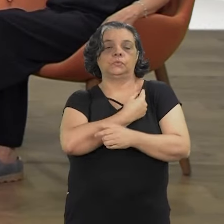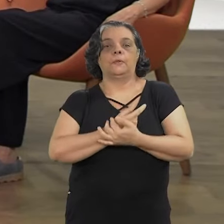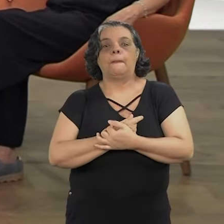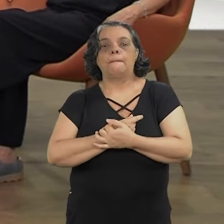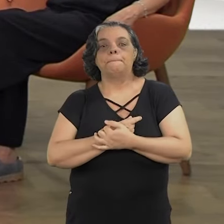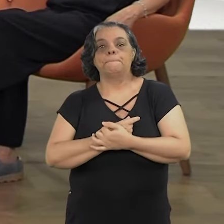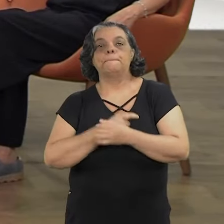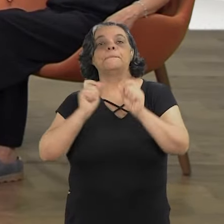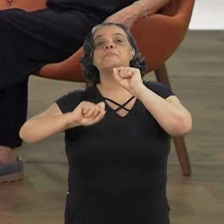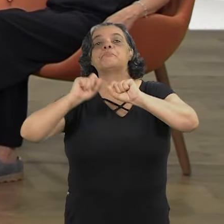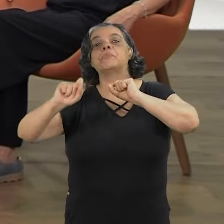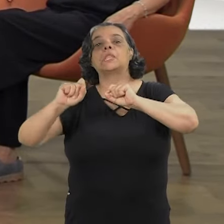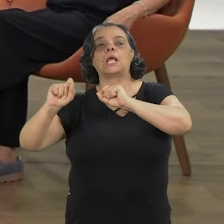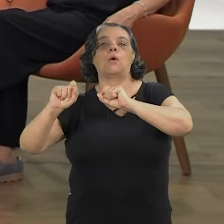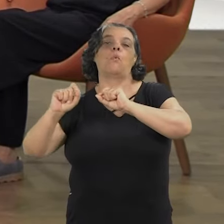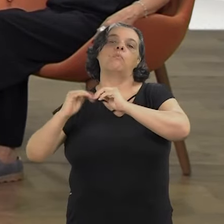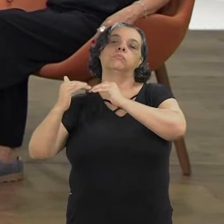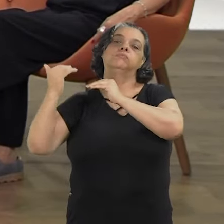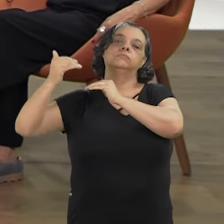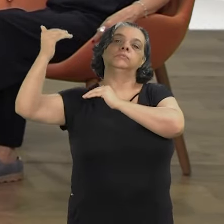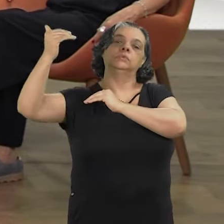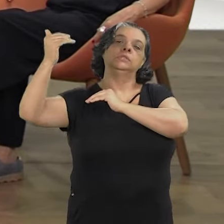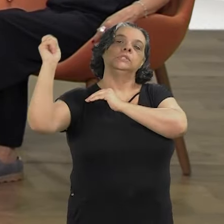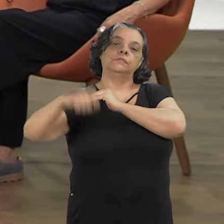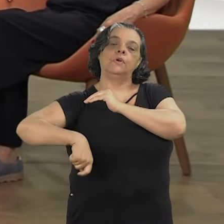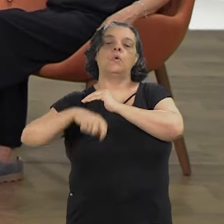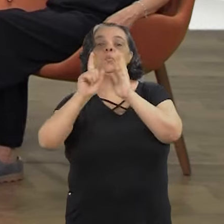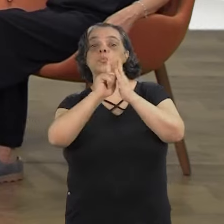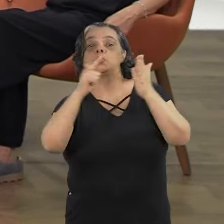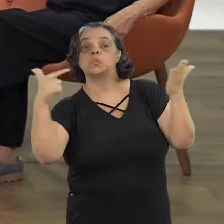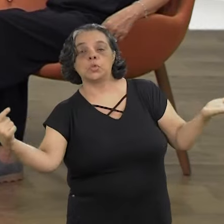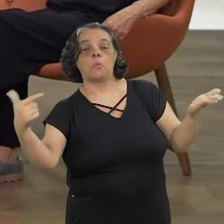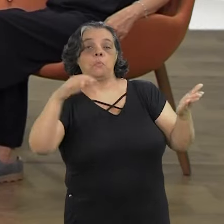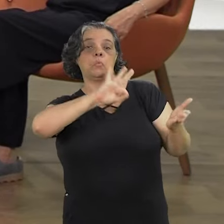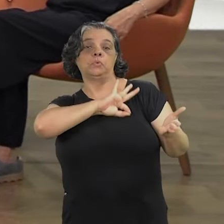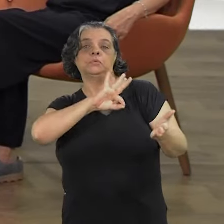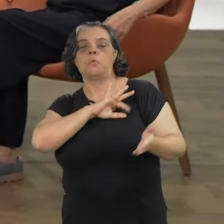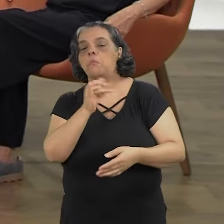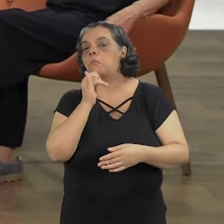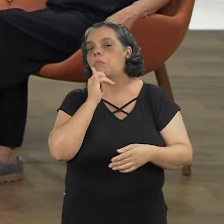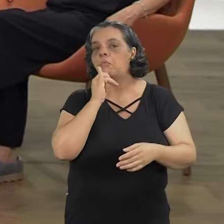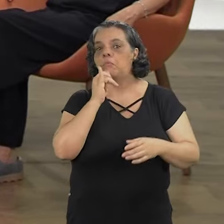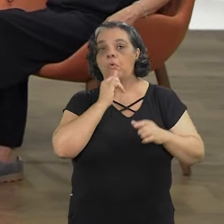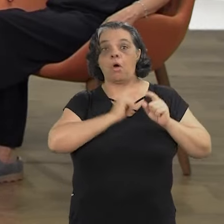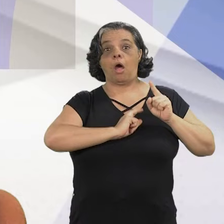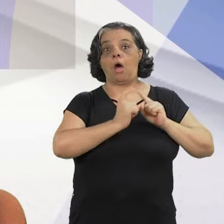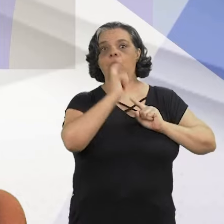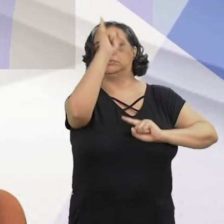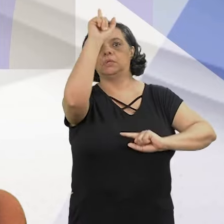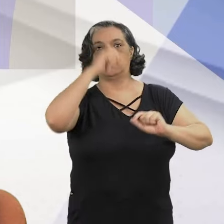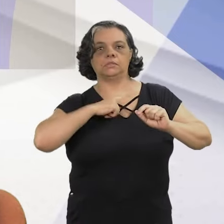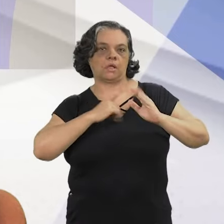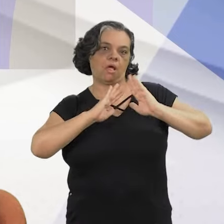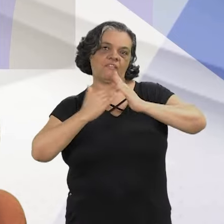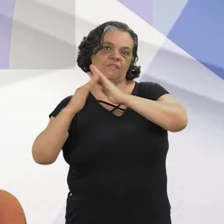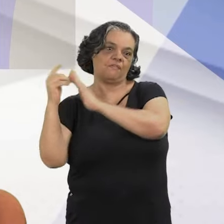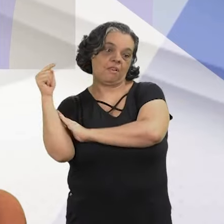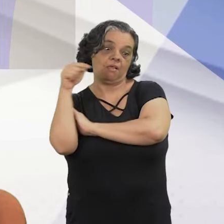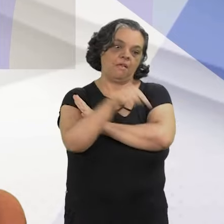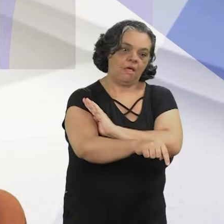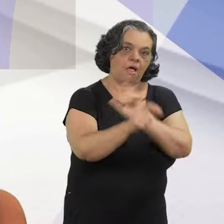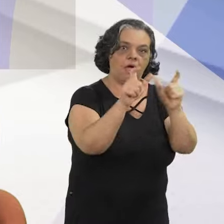né que que são a audiência da mídia hegemônica né do jornal policial por exemplo a audiência do jornal é a favela